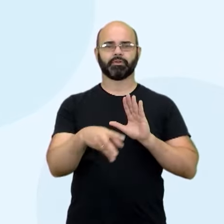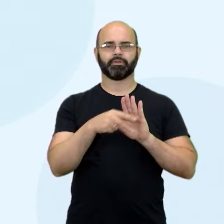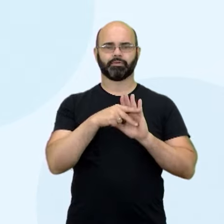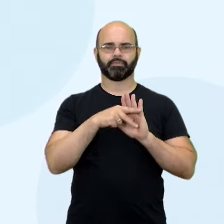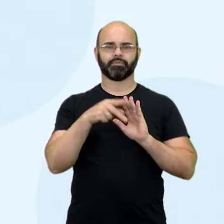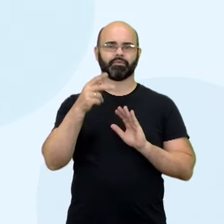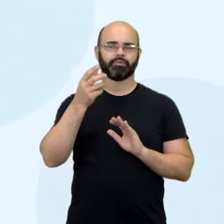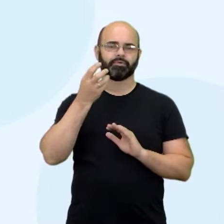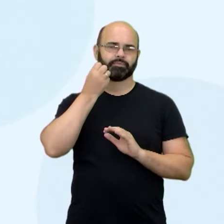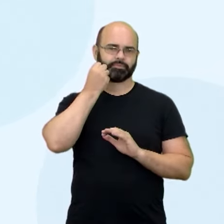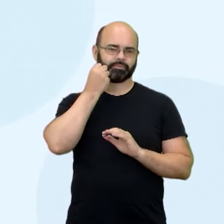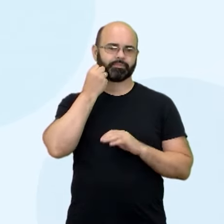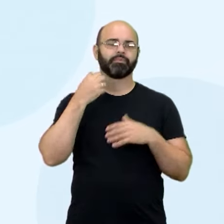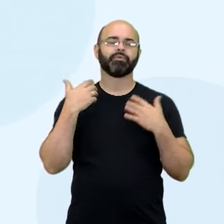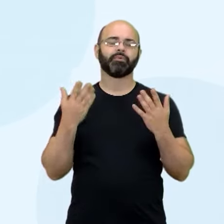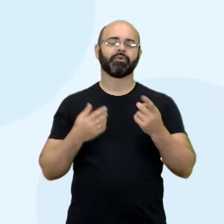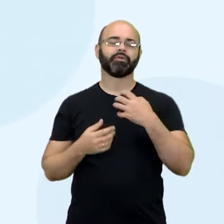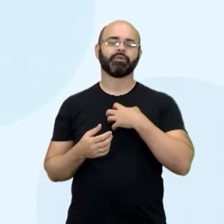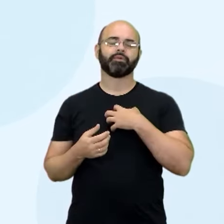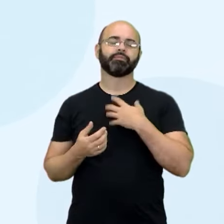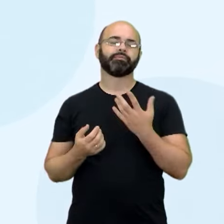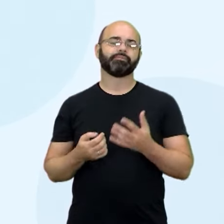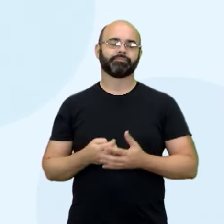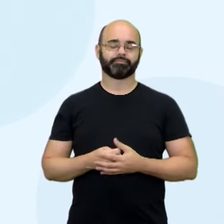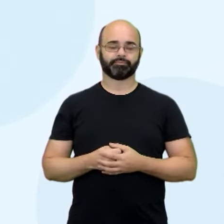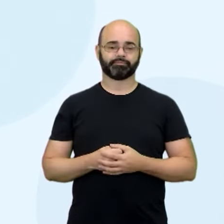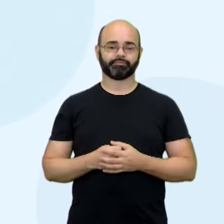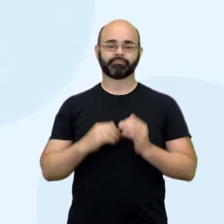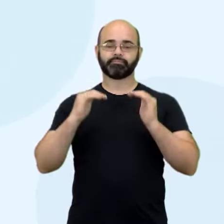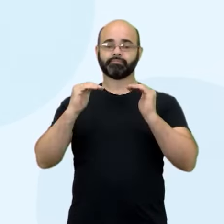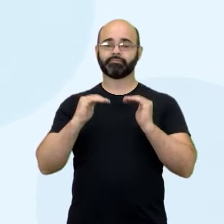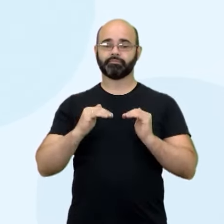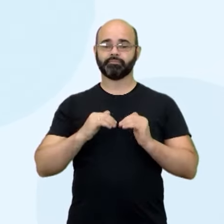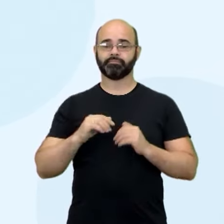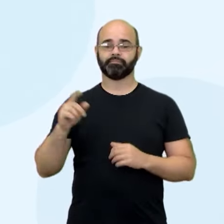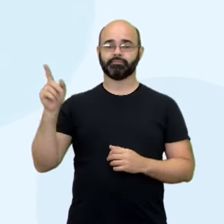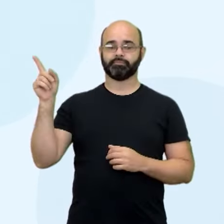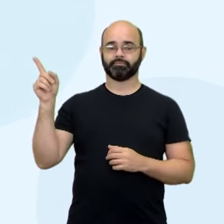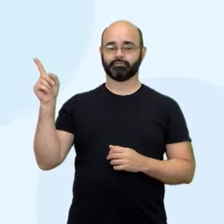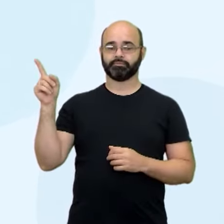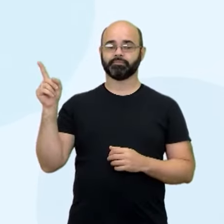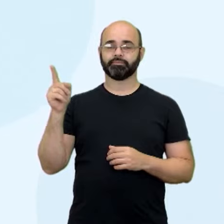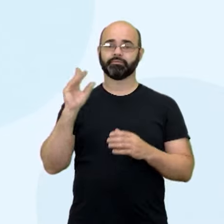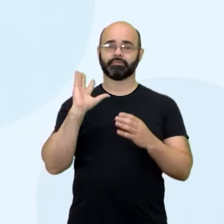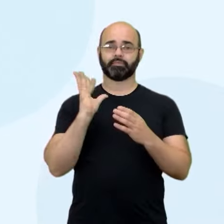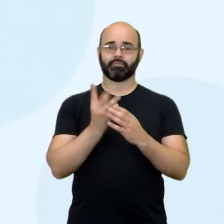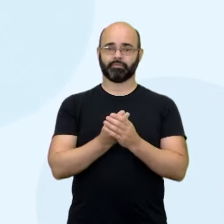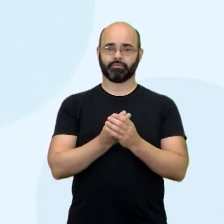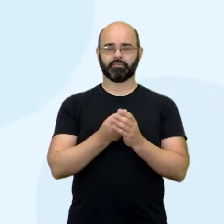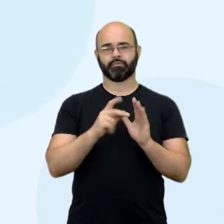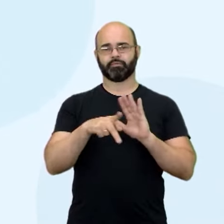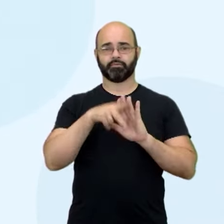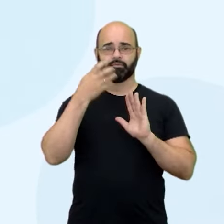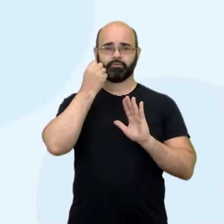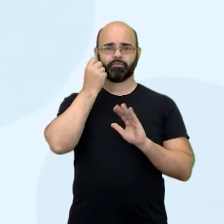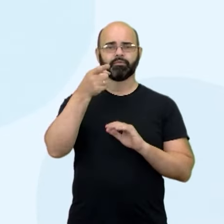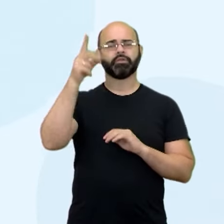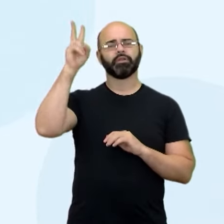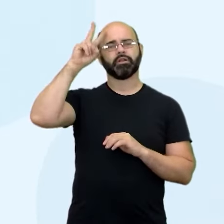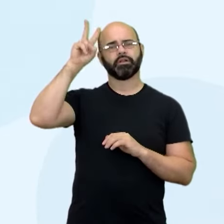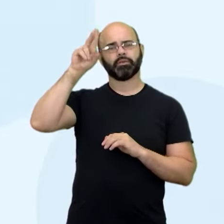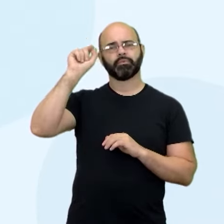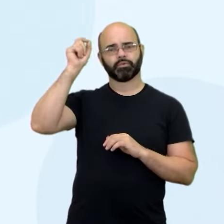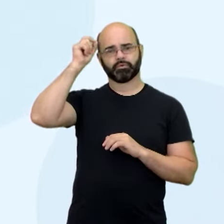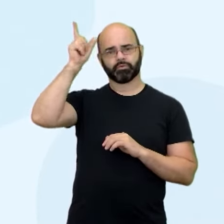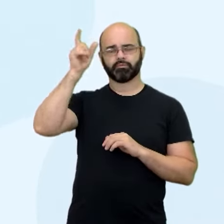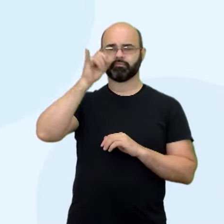E as próximas questões. De qual manifestação ou patrimônio cultural que você se recorda? Eu falei